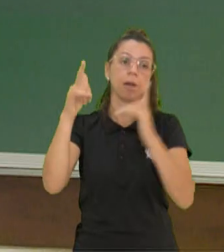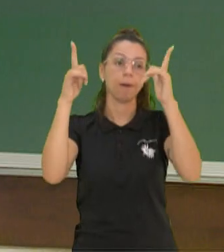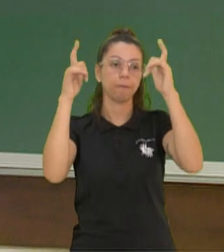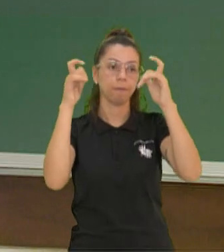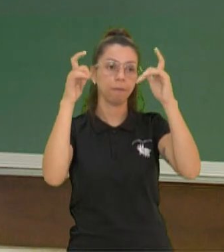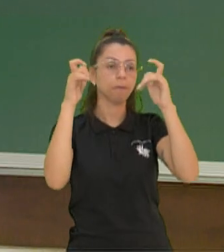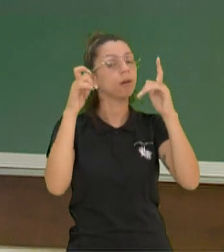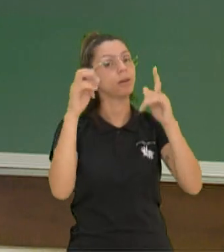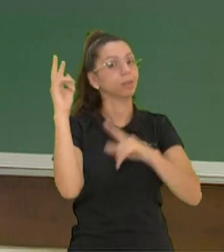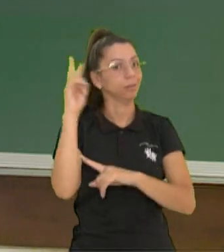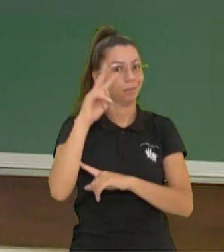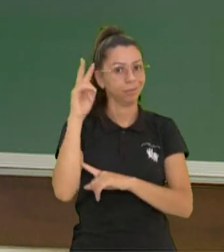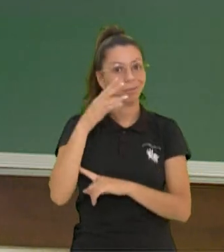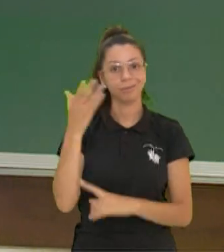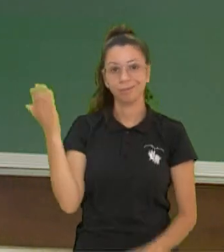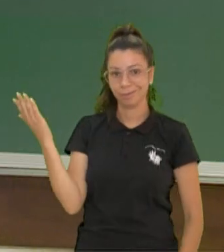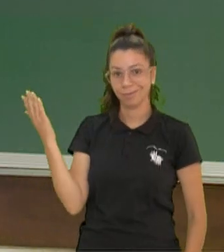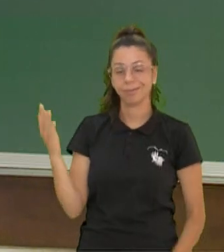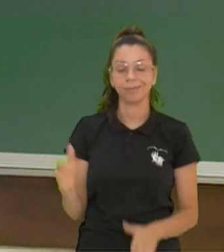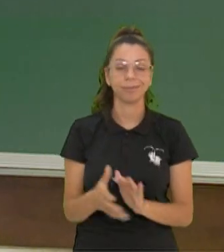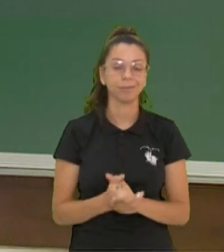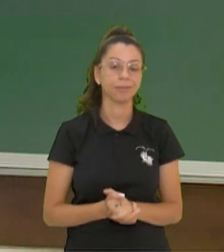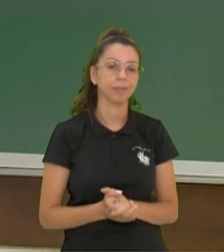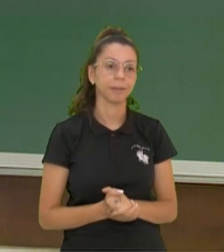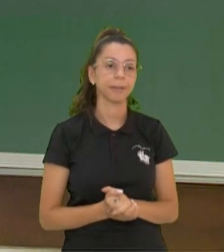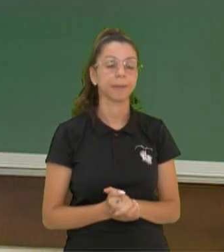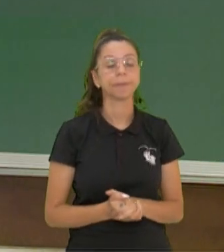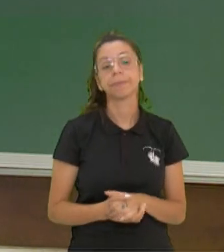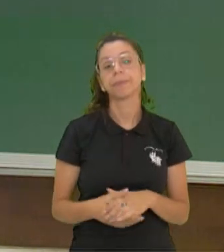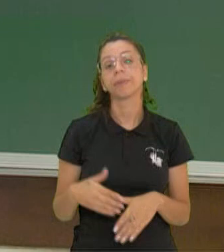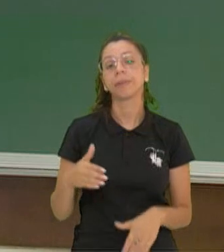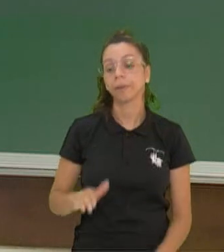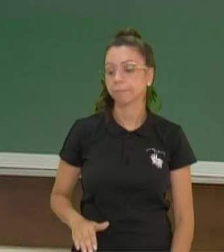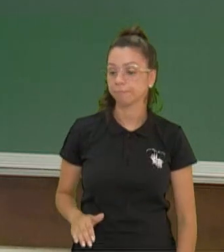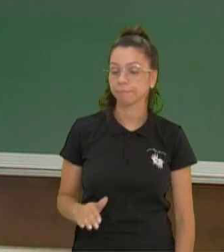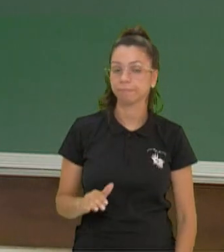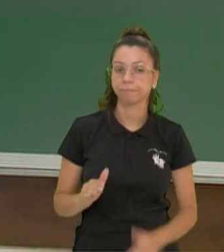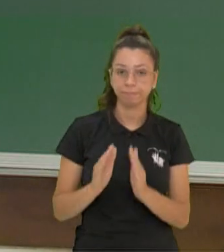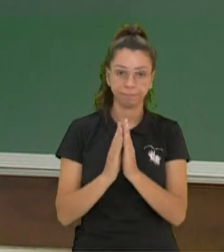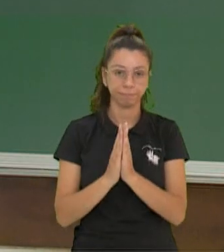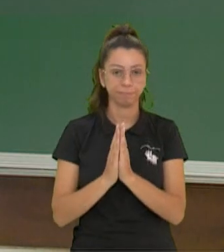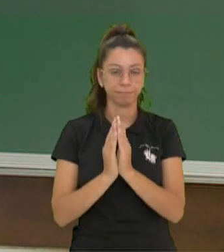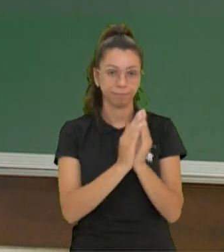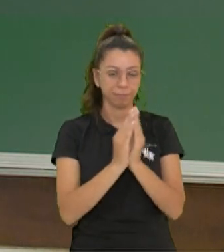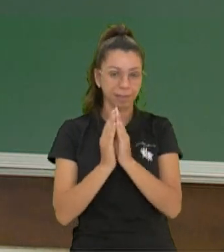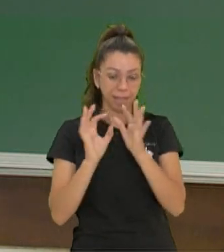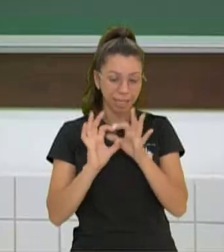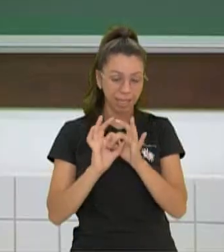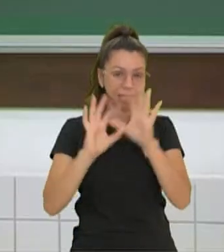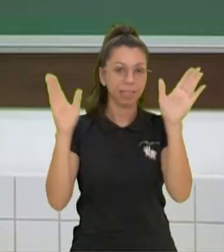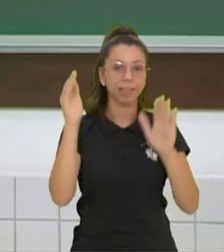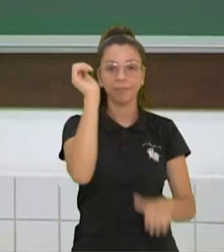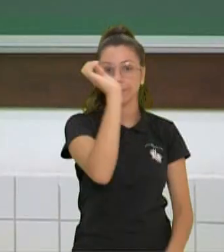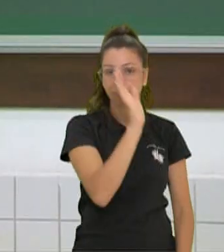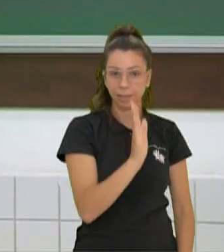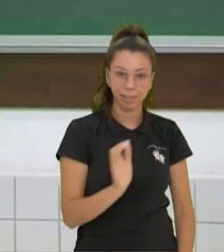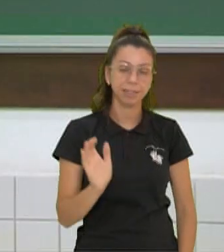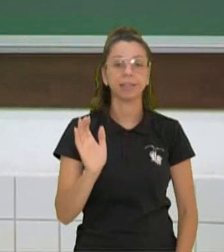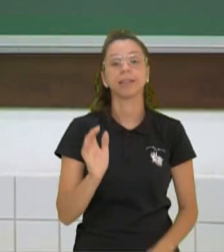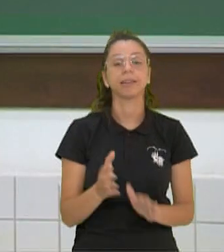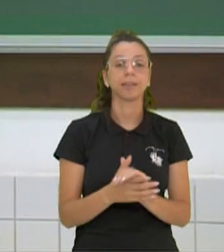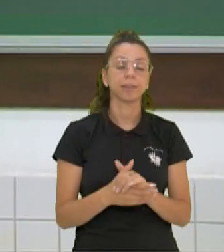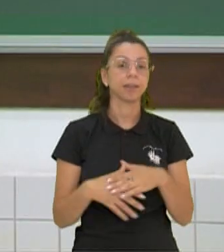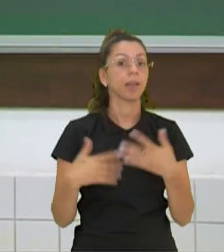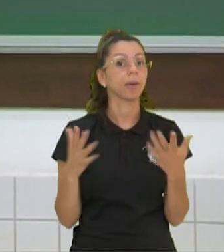né? Fotos históricas. Então, a Abayumi cresceu de forma livre, né? É brasileira. E